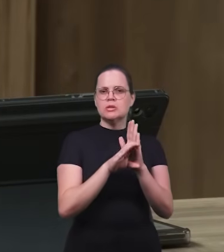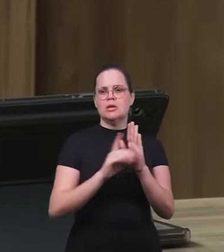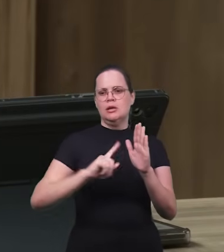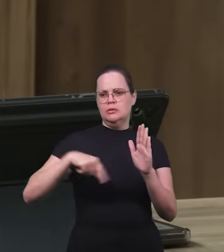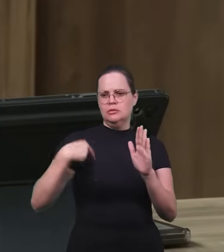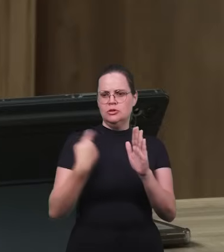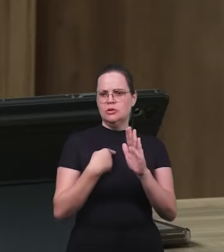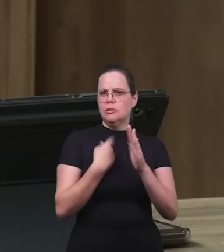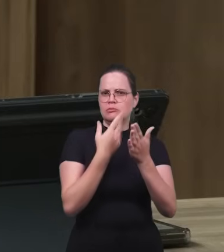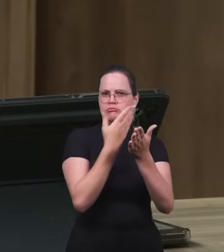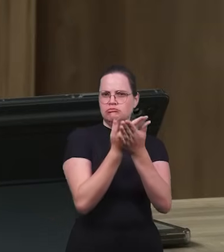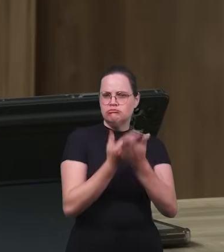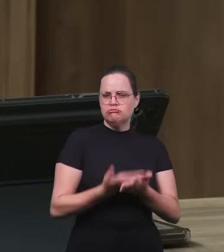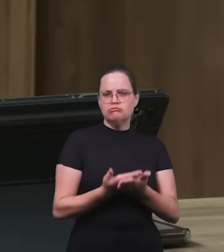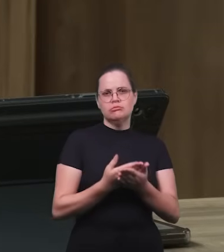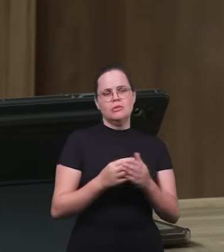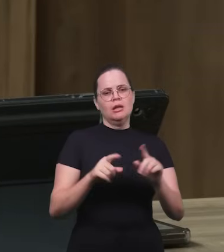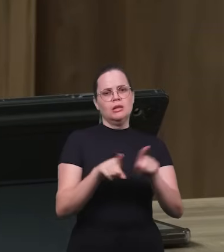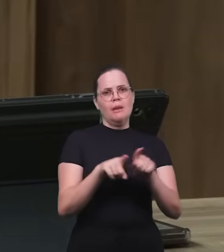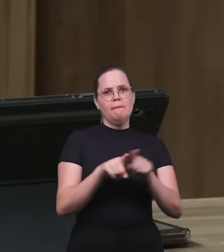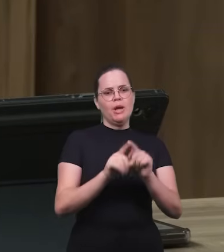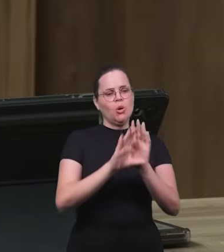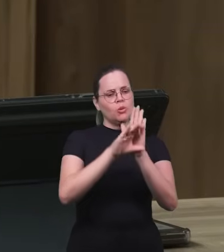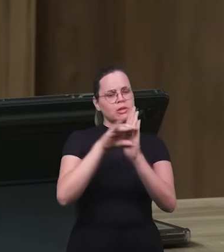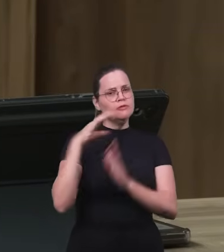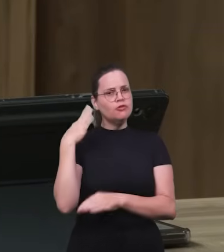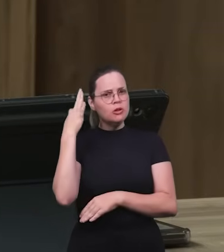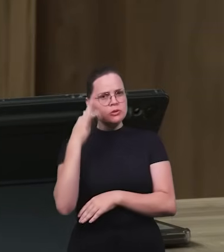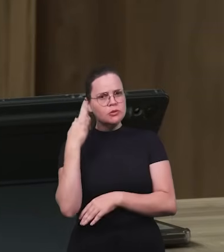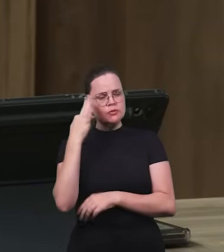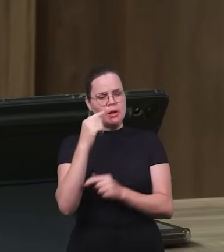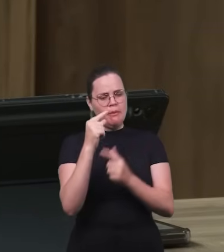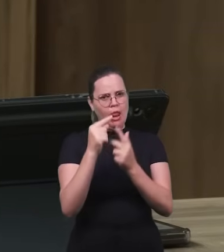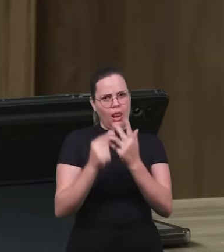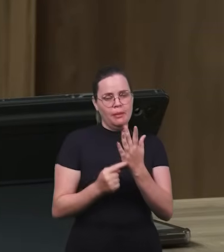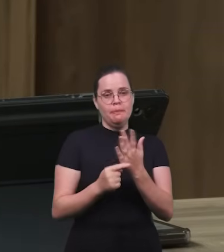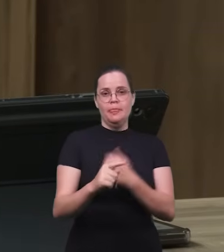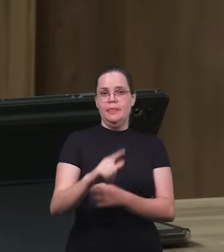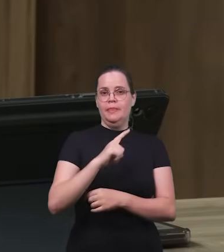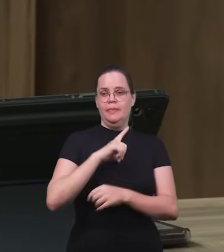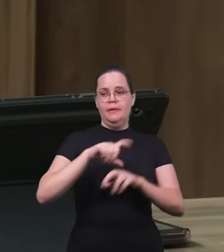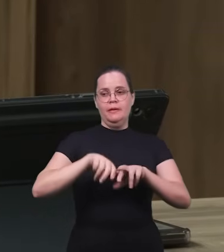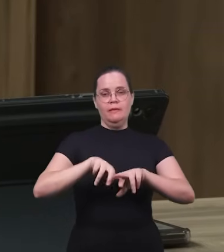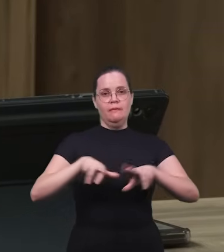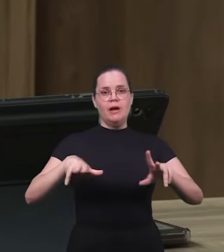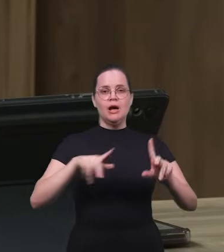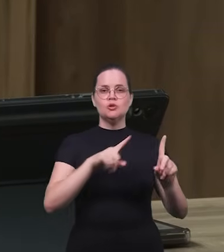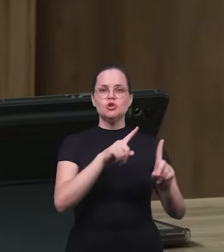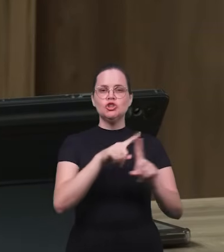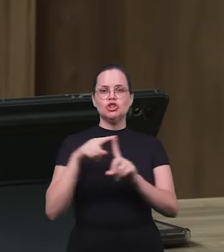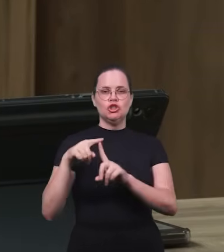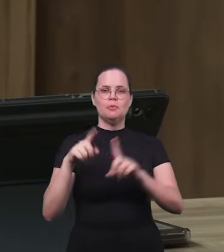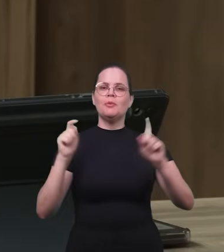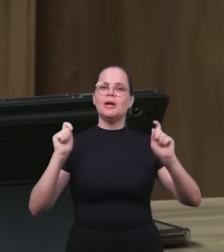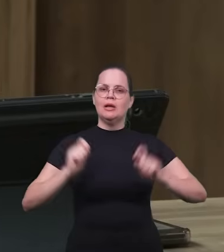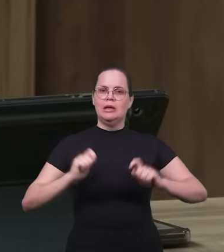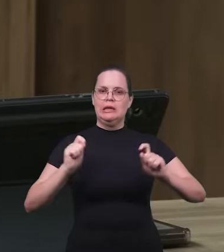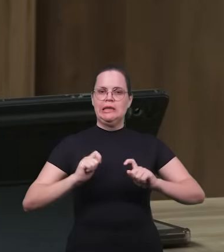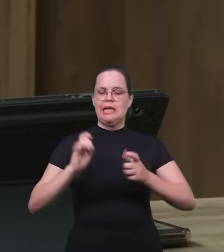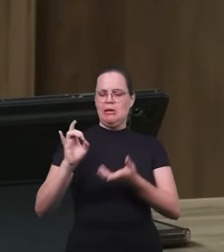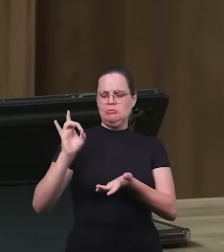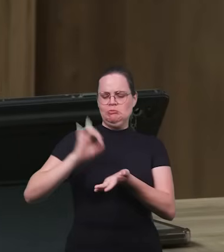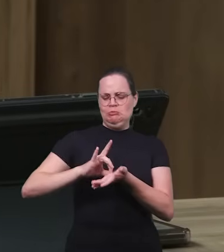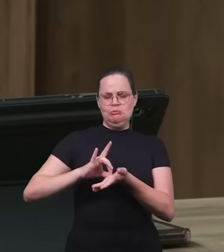humanos, filosóficos, existem várias maneiras de definir a realidade, né? Mas a realidade, de uma